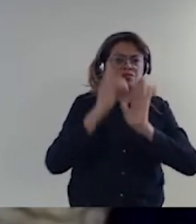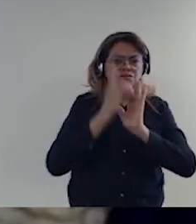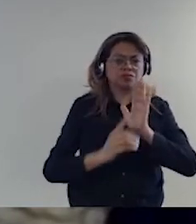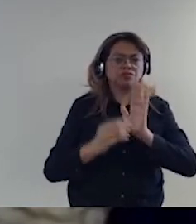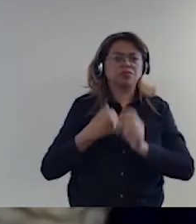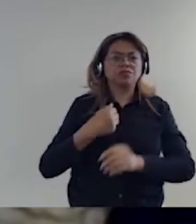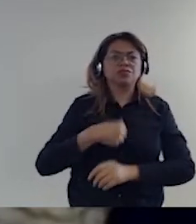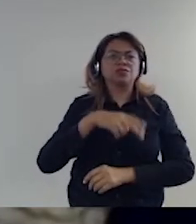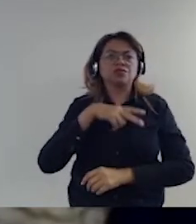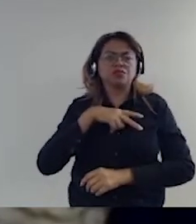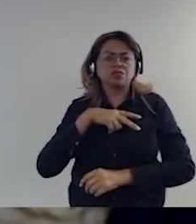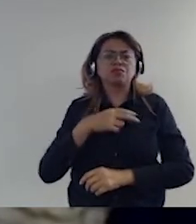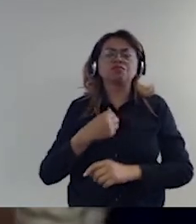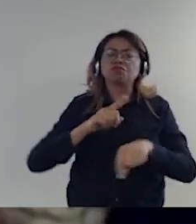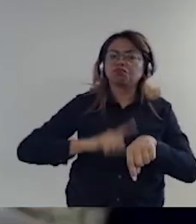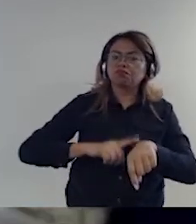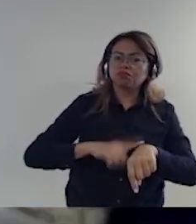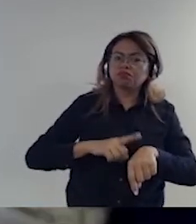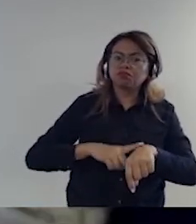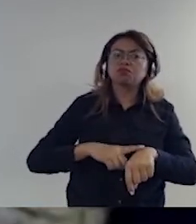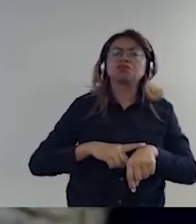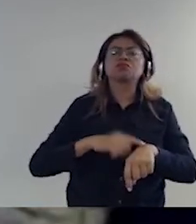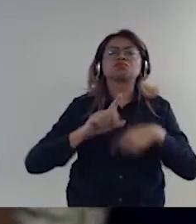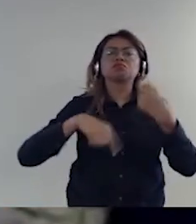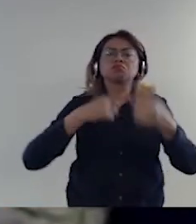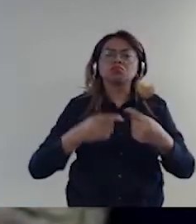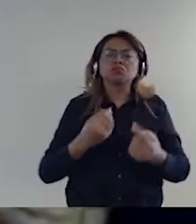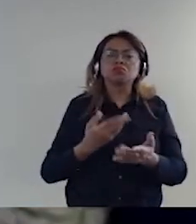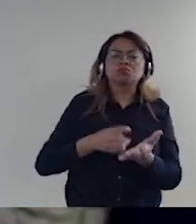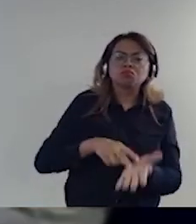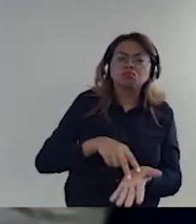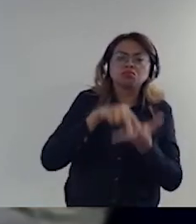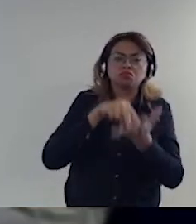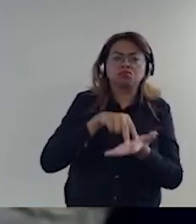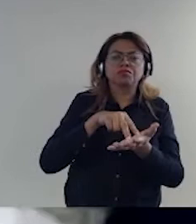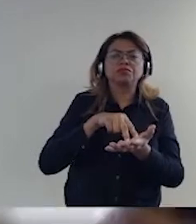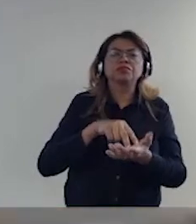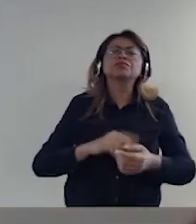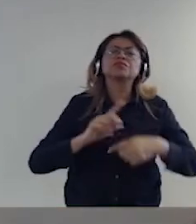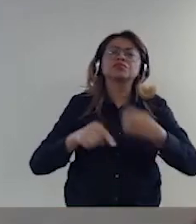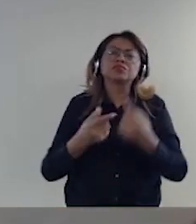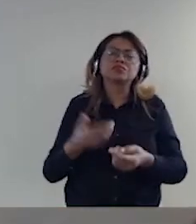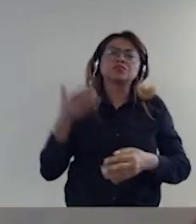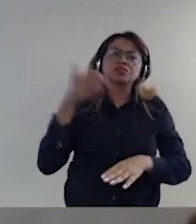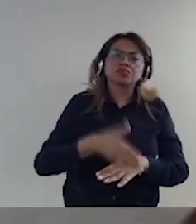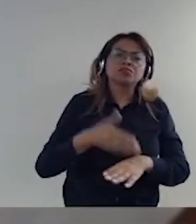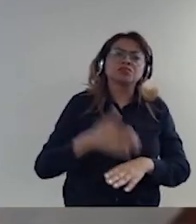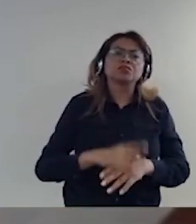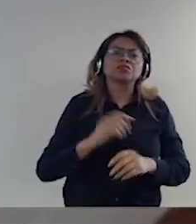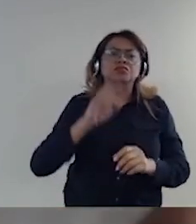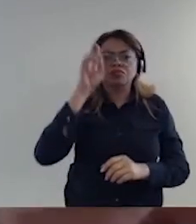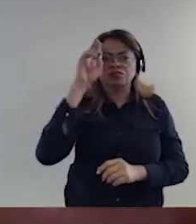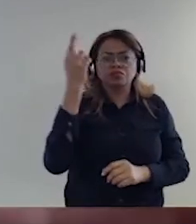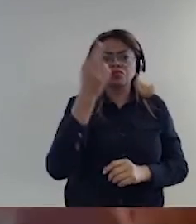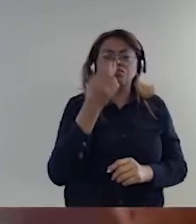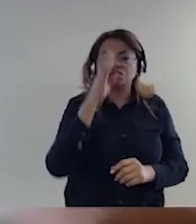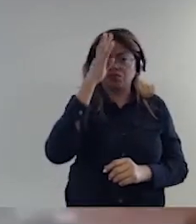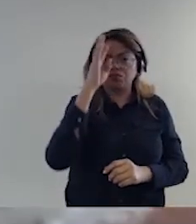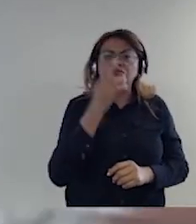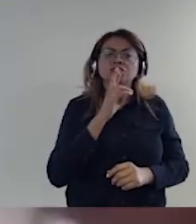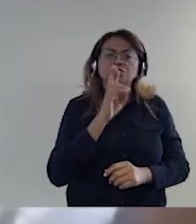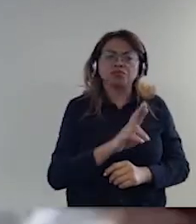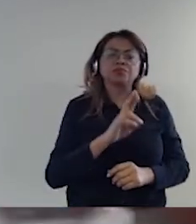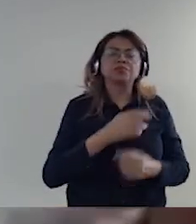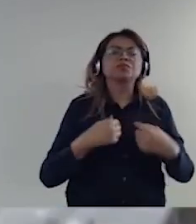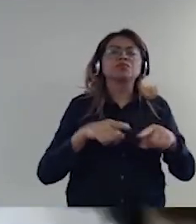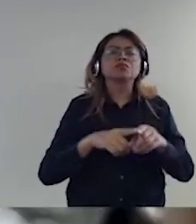impossibilidades temporárias se tornam definitivas imediatamente. E, portanto, eu já estou a afastar essas soluções. Eu já estou a ver como é que o